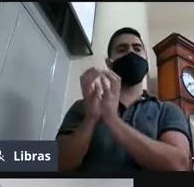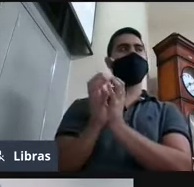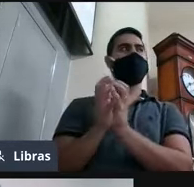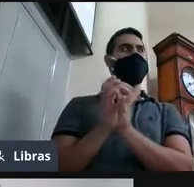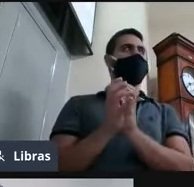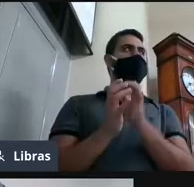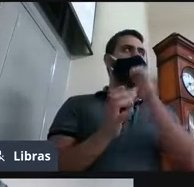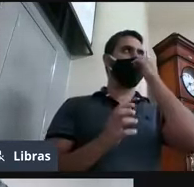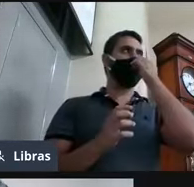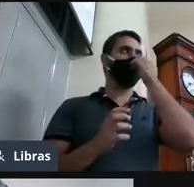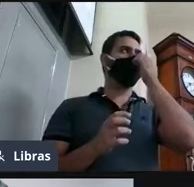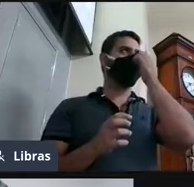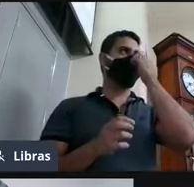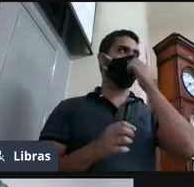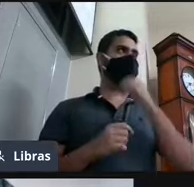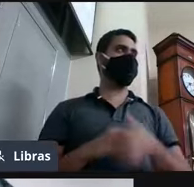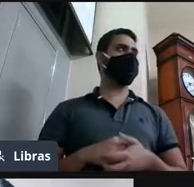para poder